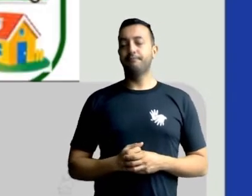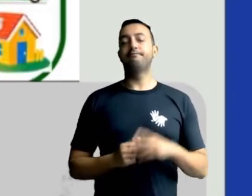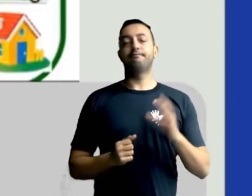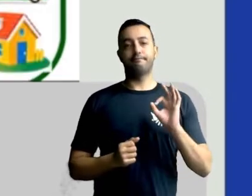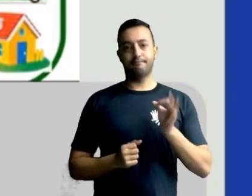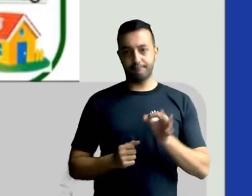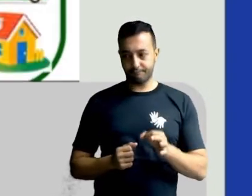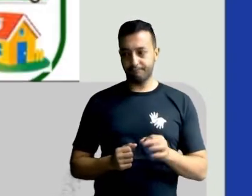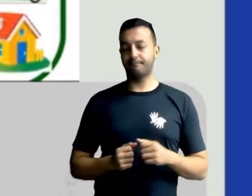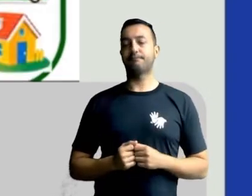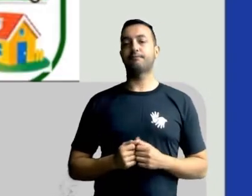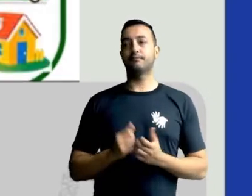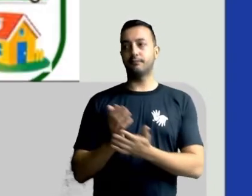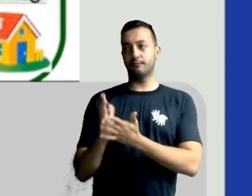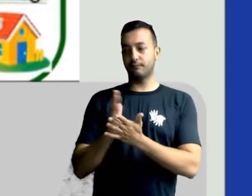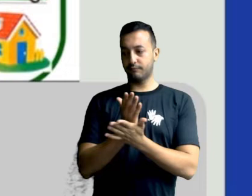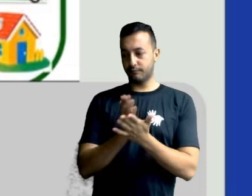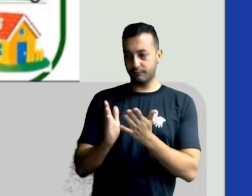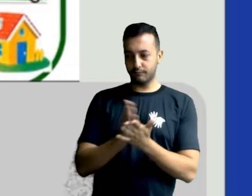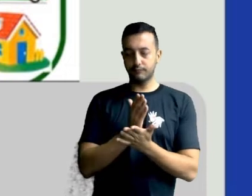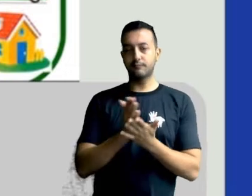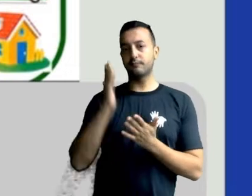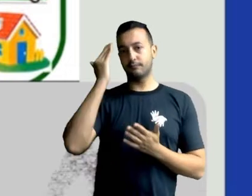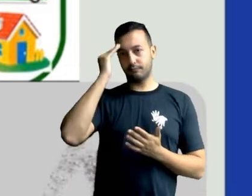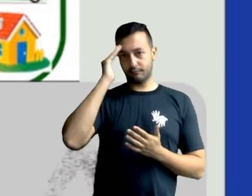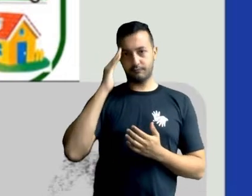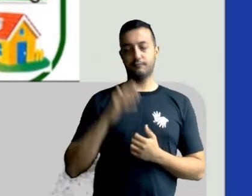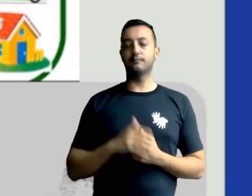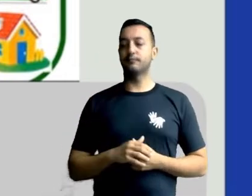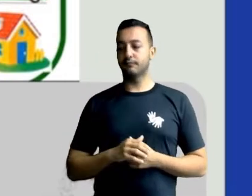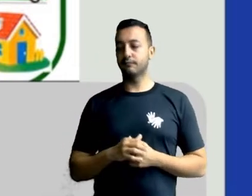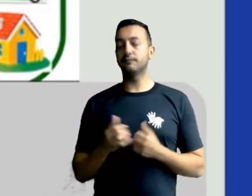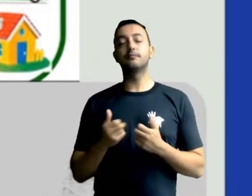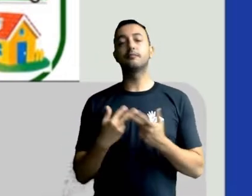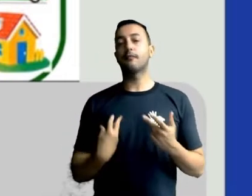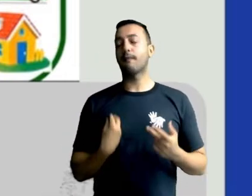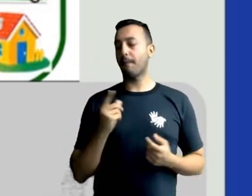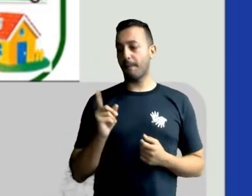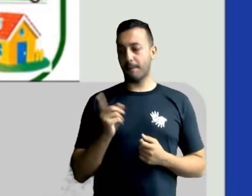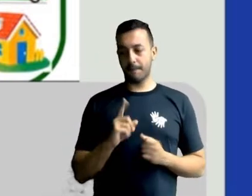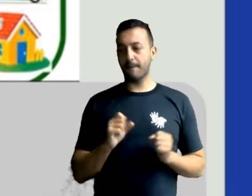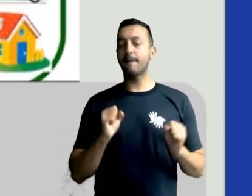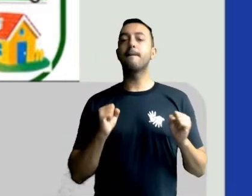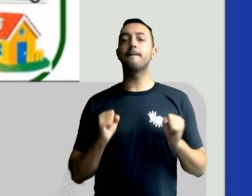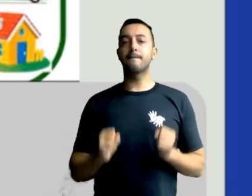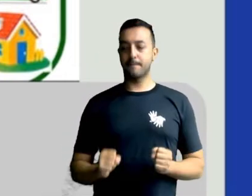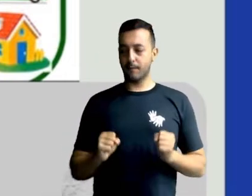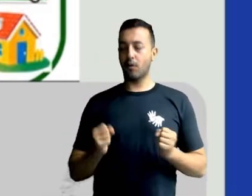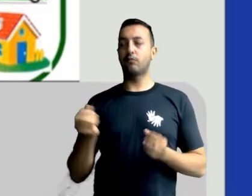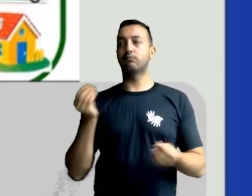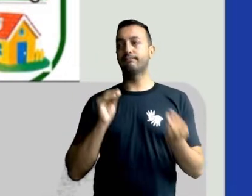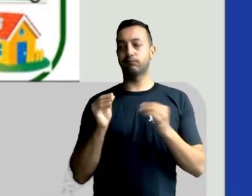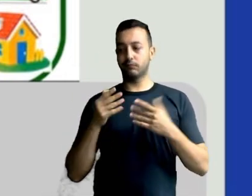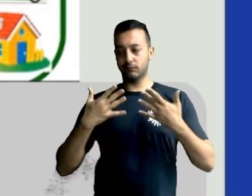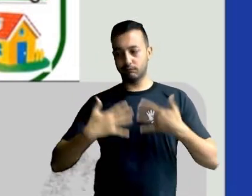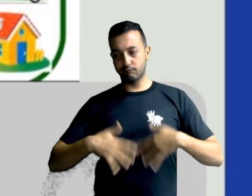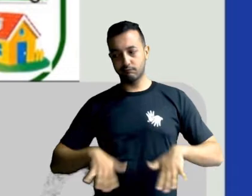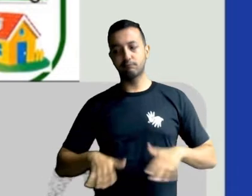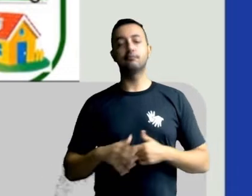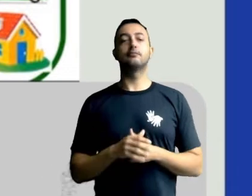vivos. Isso mesmo. Então, vamos separar aqui bem para a gente entender. Os elementos não vivos podem ser